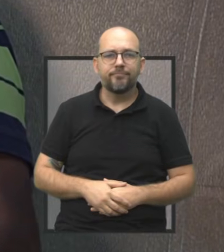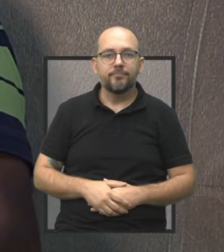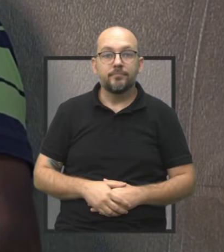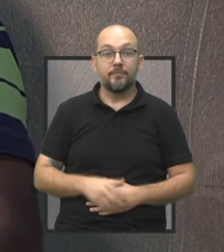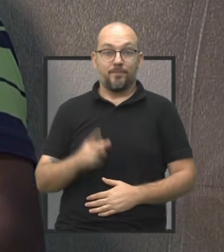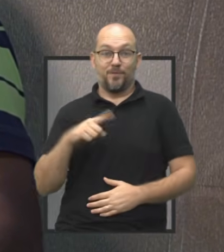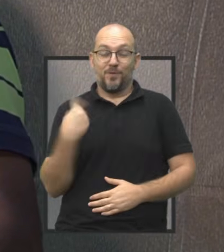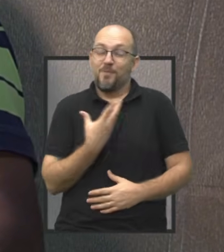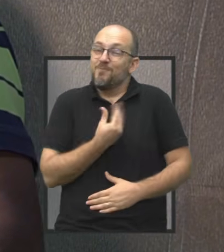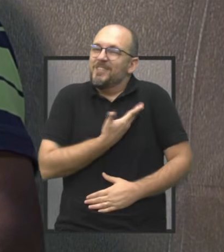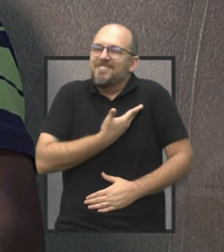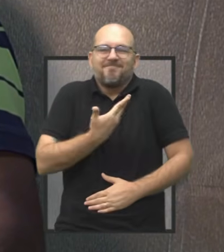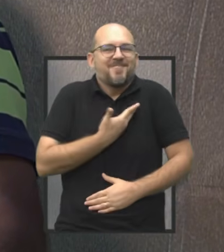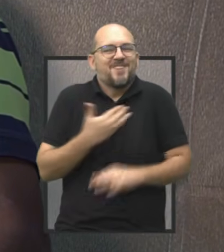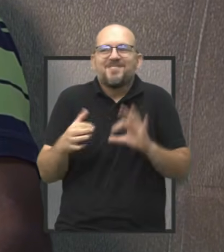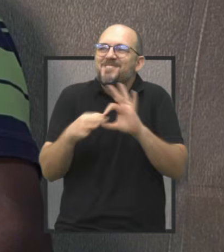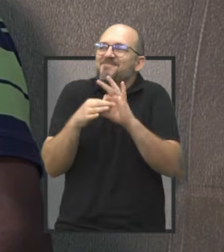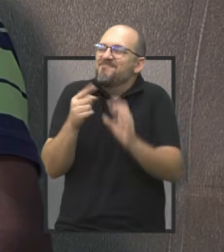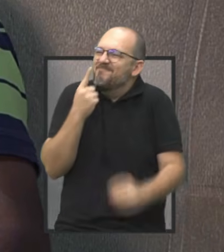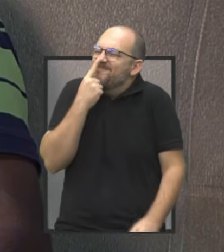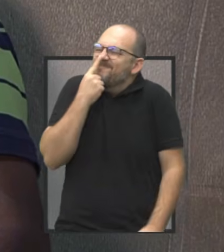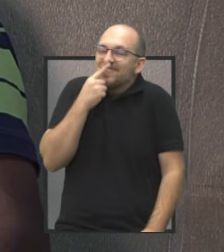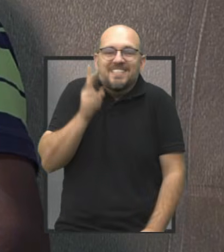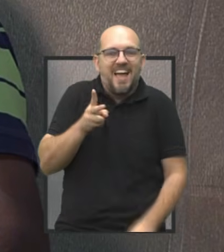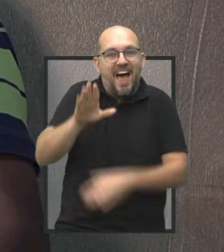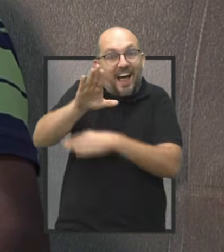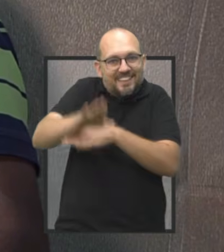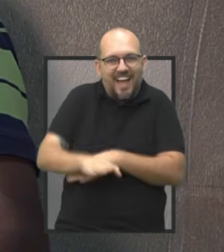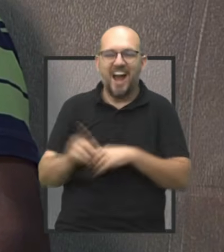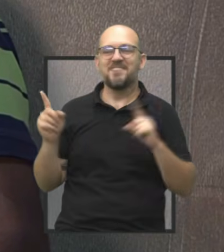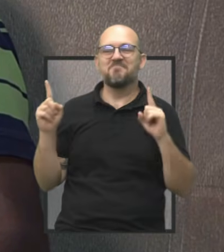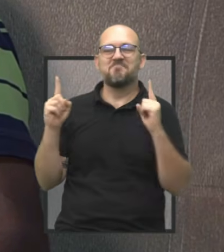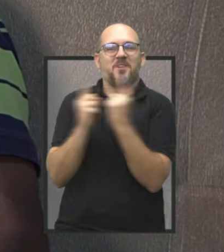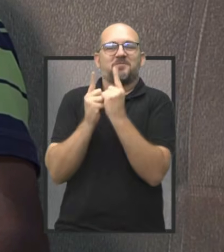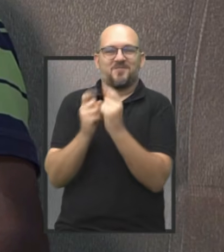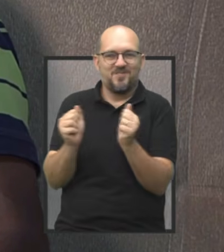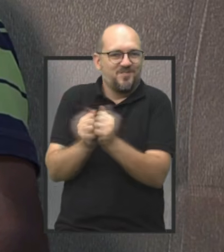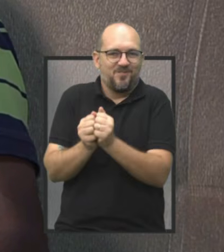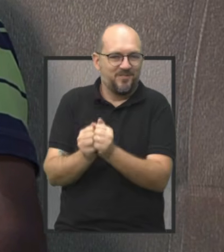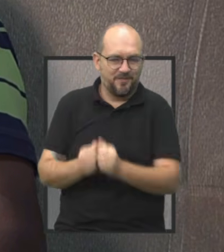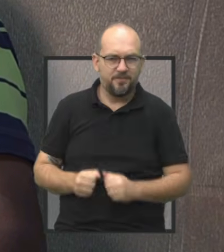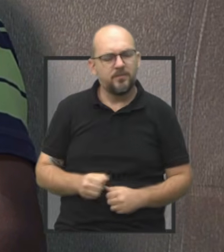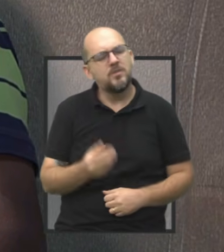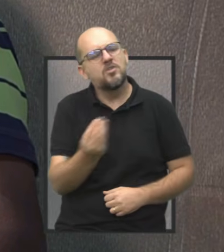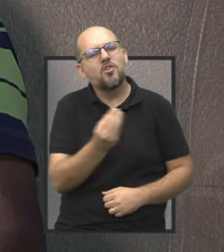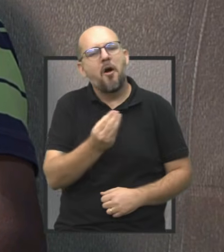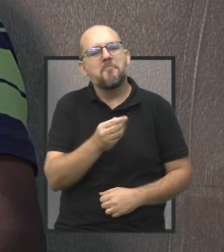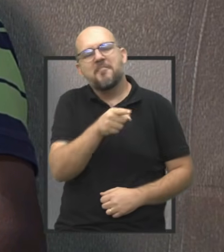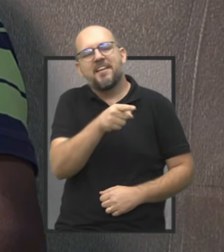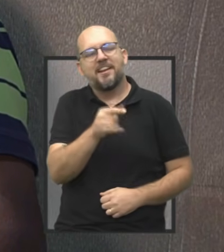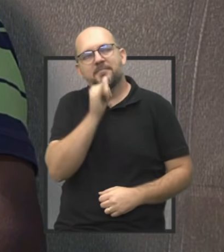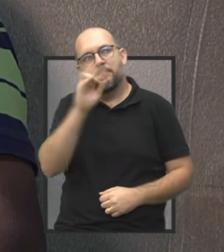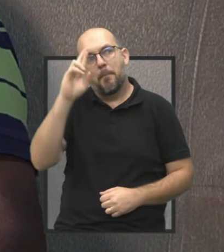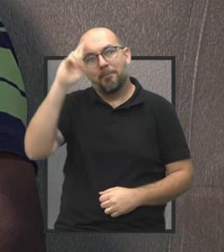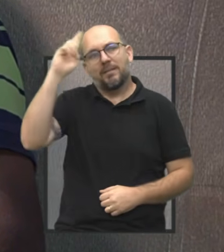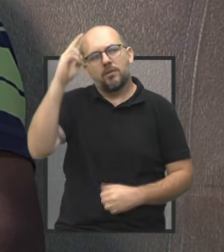E nós era muito amigos. Toda tarde nós estávamos juntos. Como que era o Zé Maria como